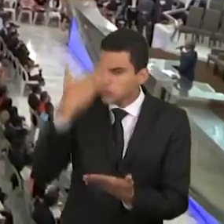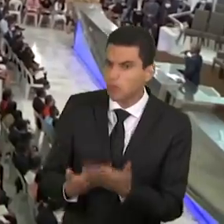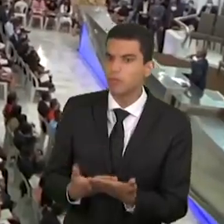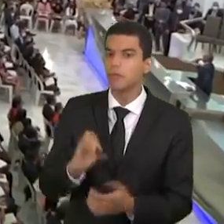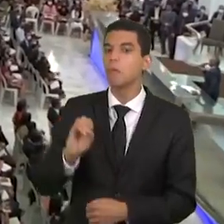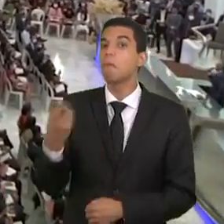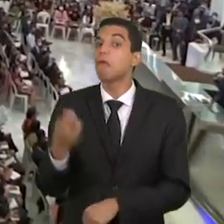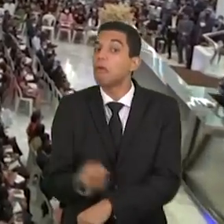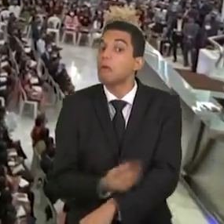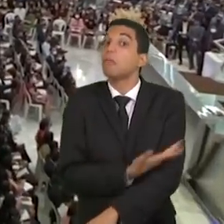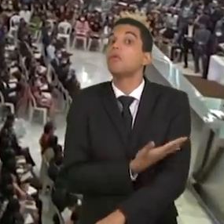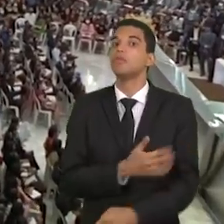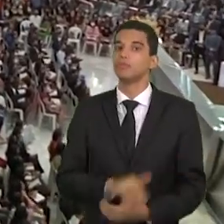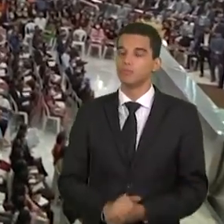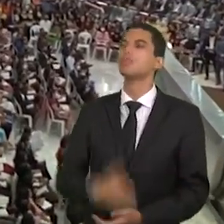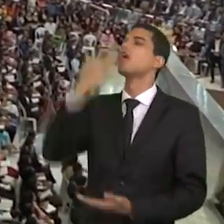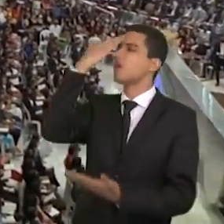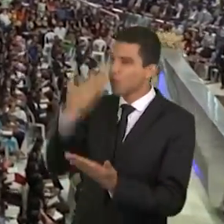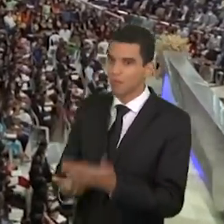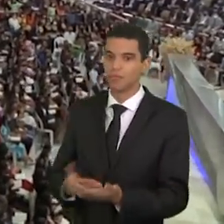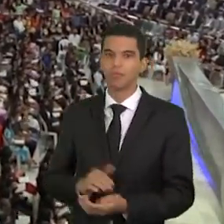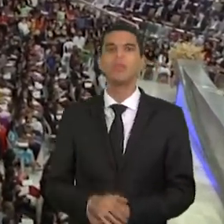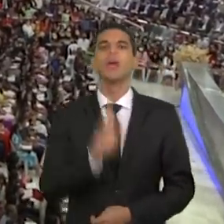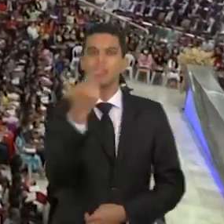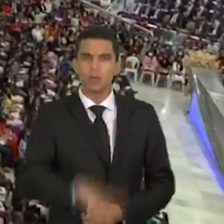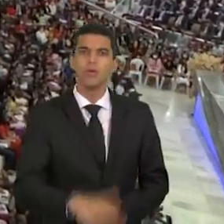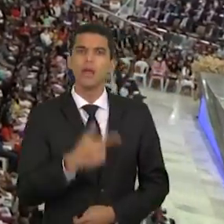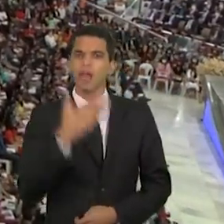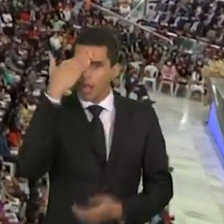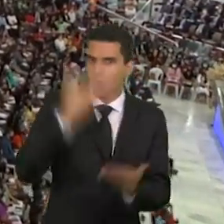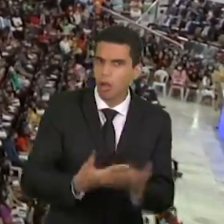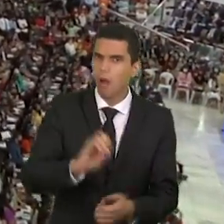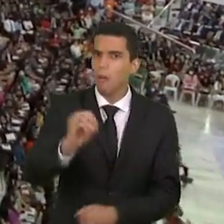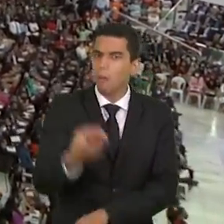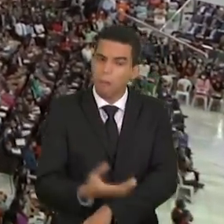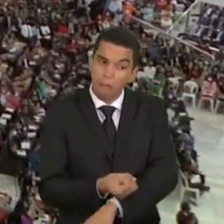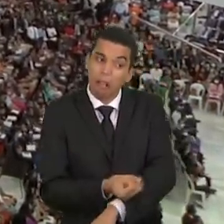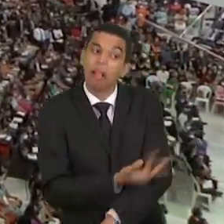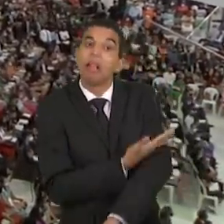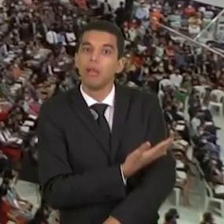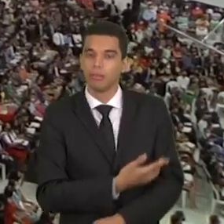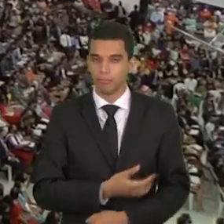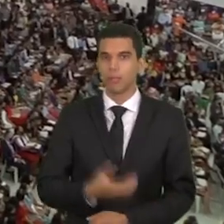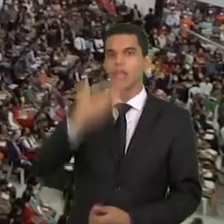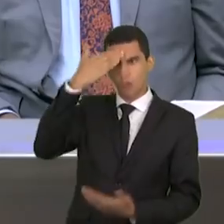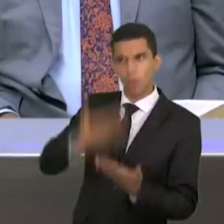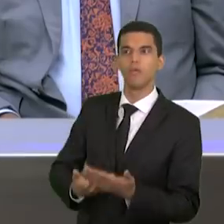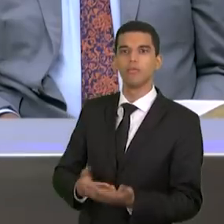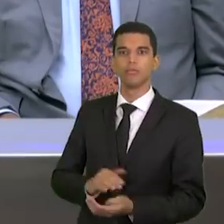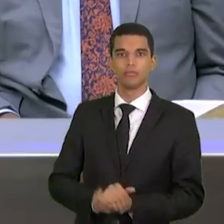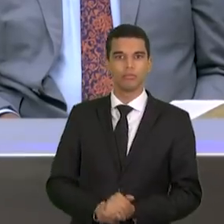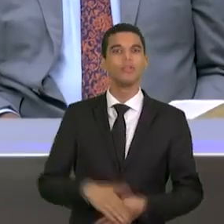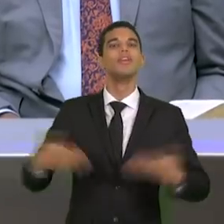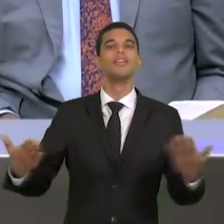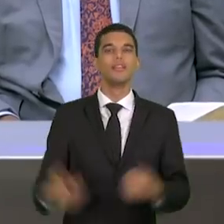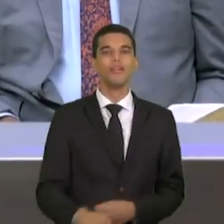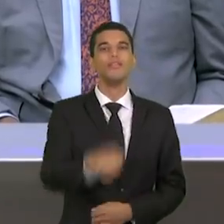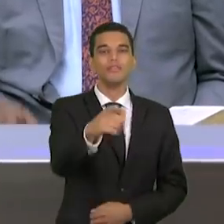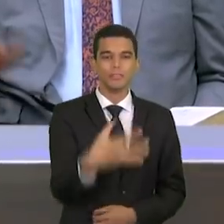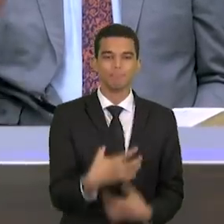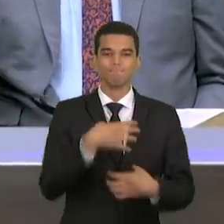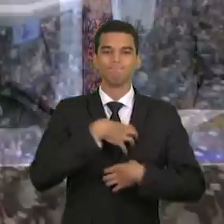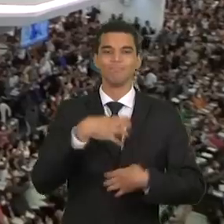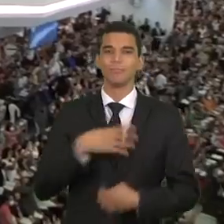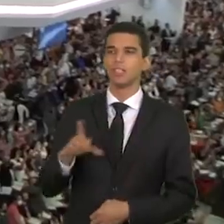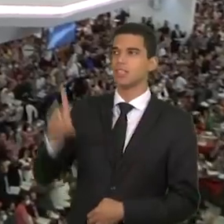emoção? Outra vez, é emoção ou convicção? Então recebe a